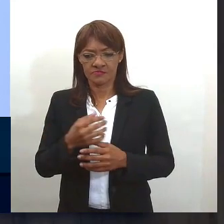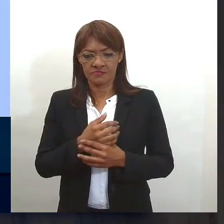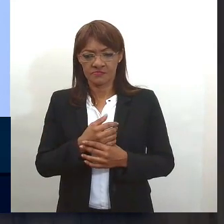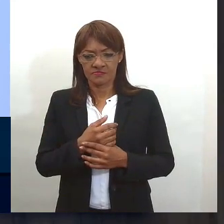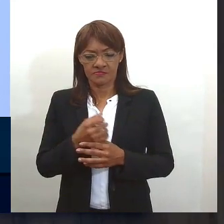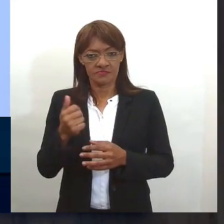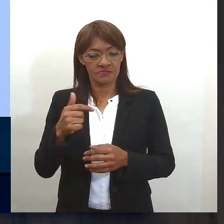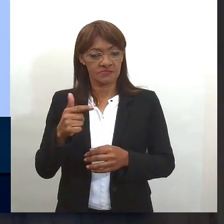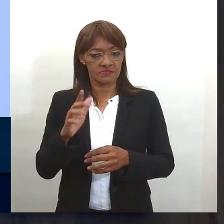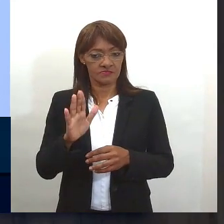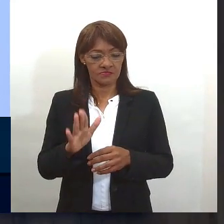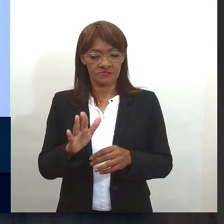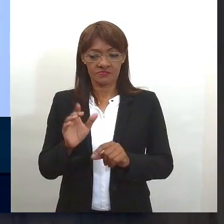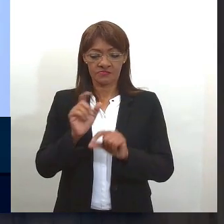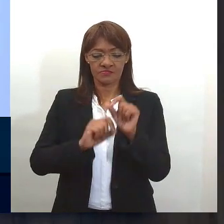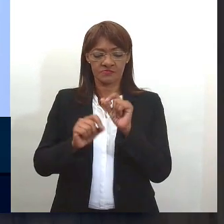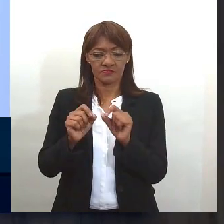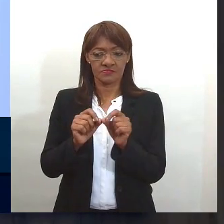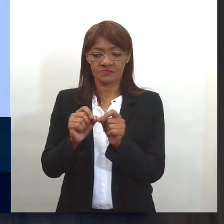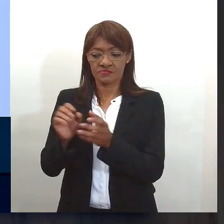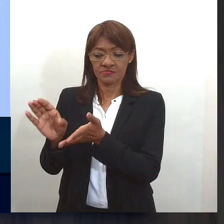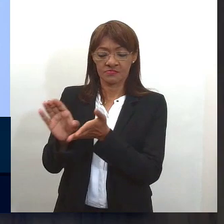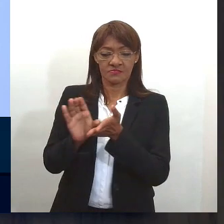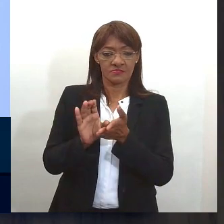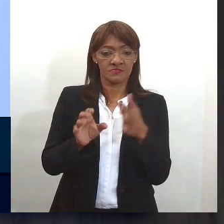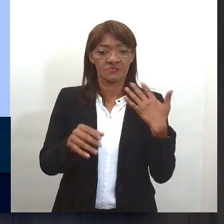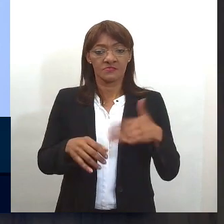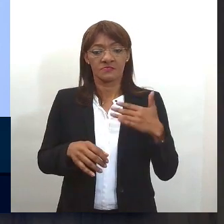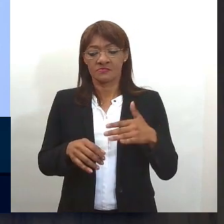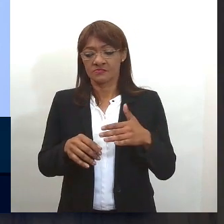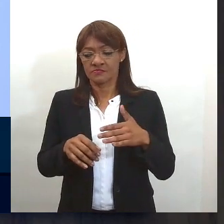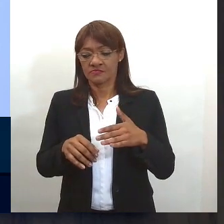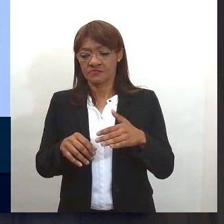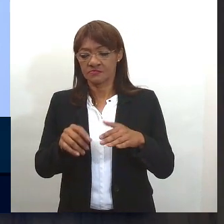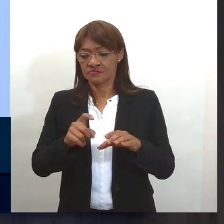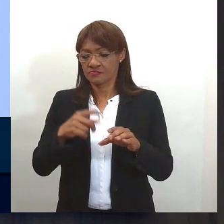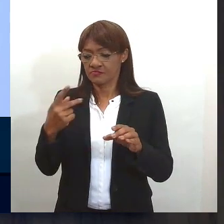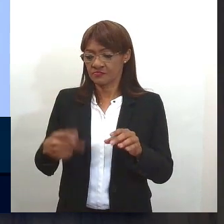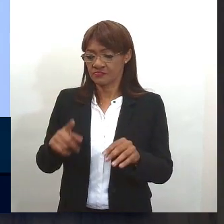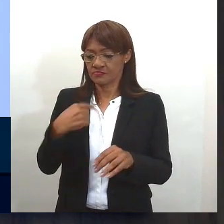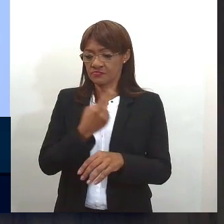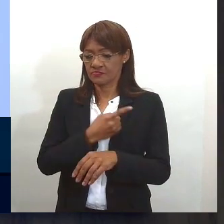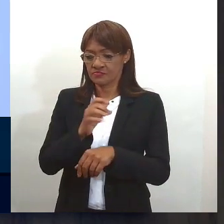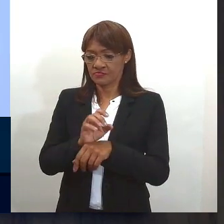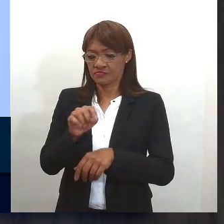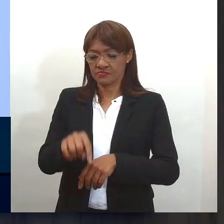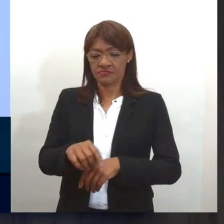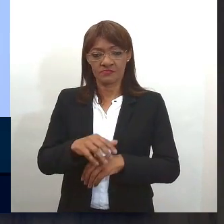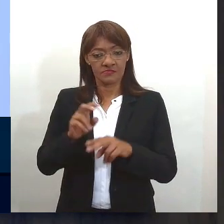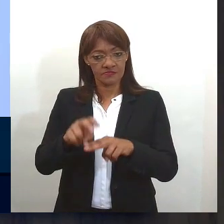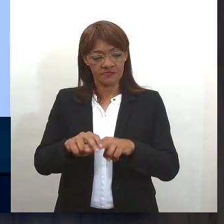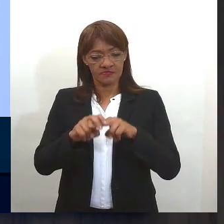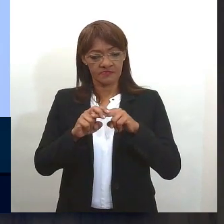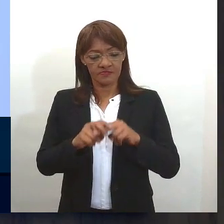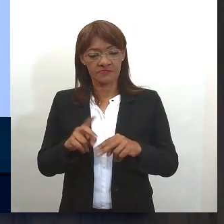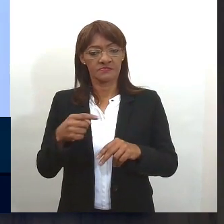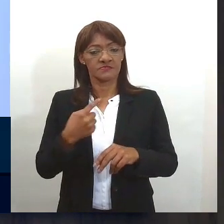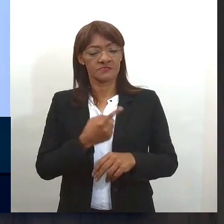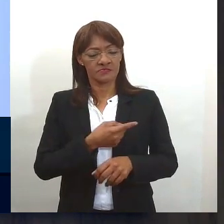a gente faz aqui no estado. Não é discricionário do estado. Por isso, a gente precisa sempre estar pautado na responsabilidade fiscal.